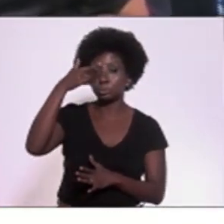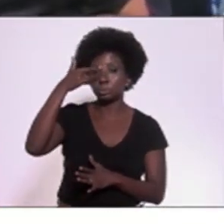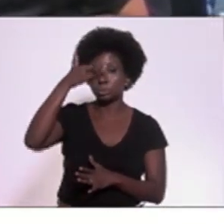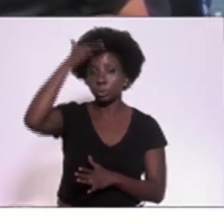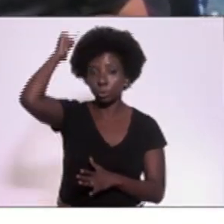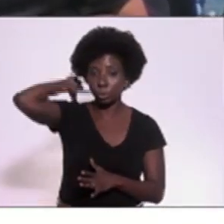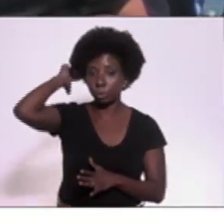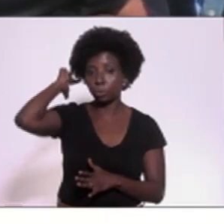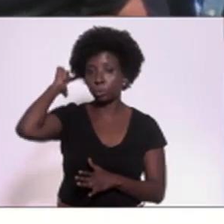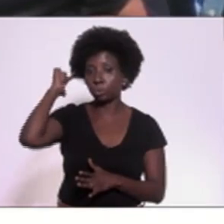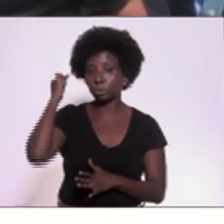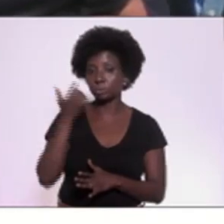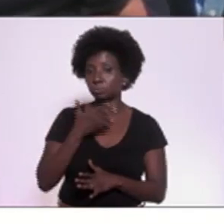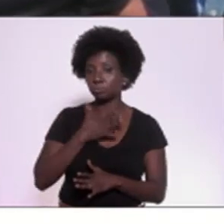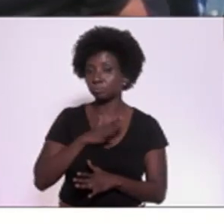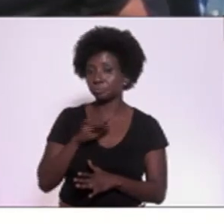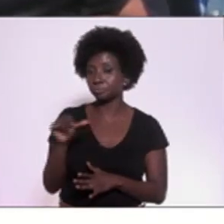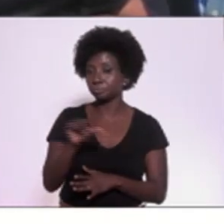Tá certo.